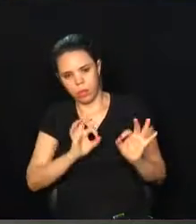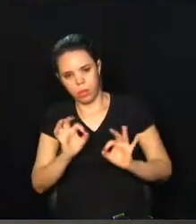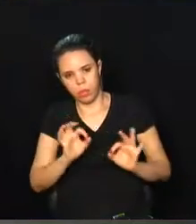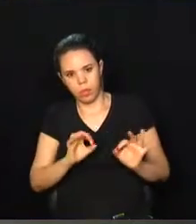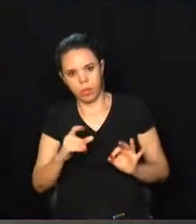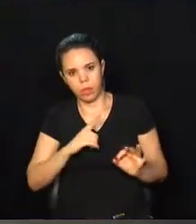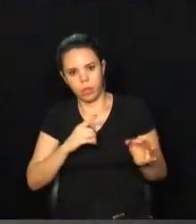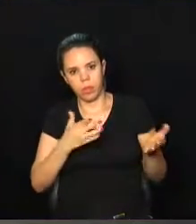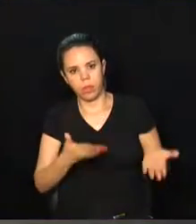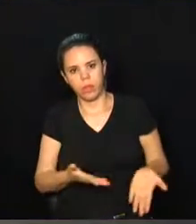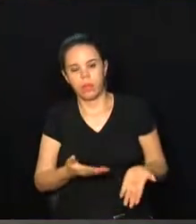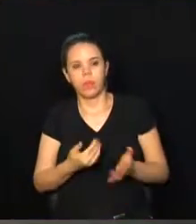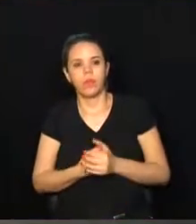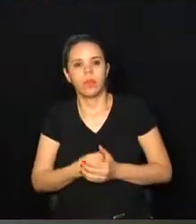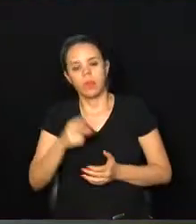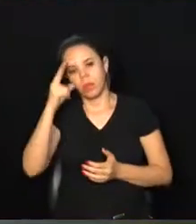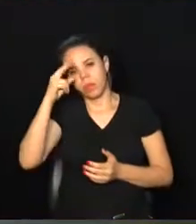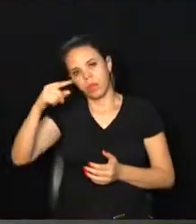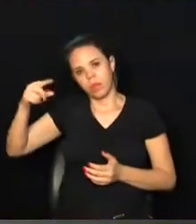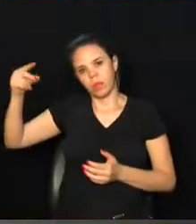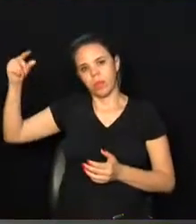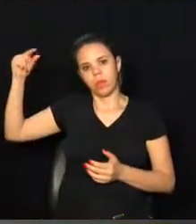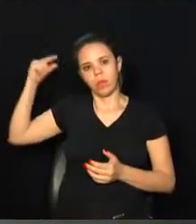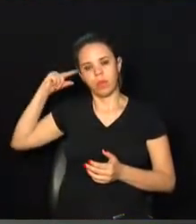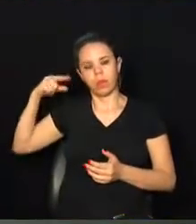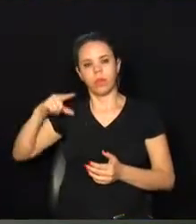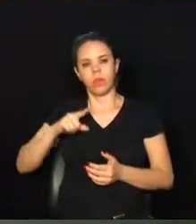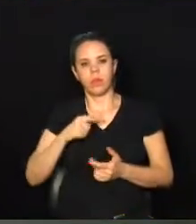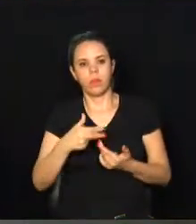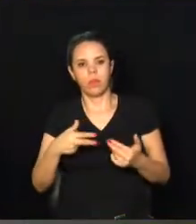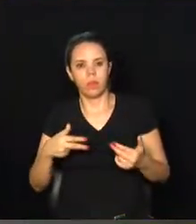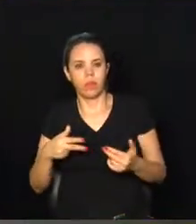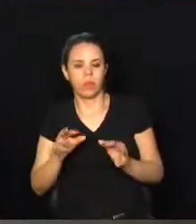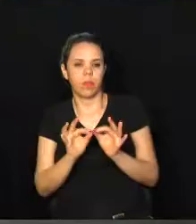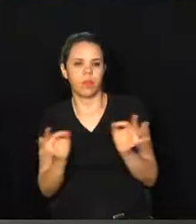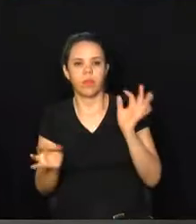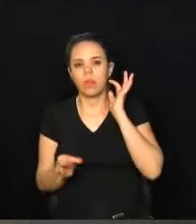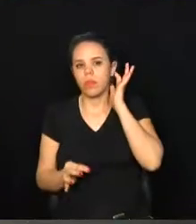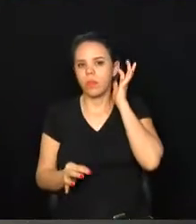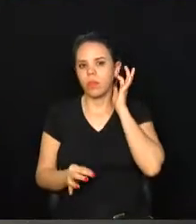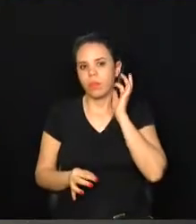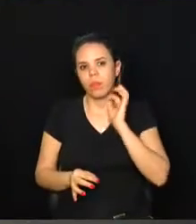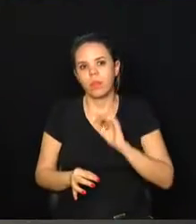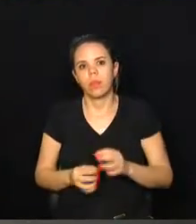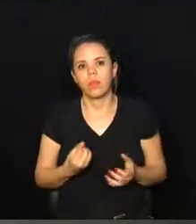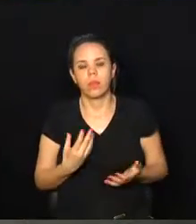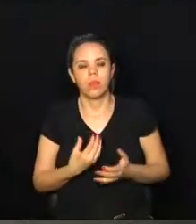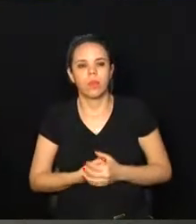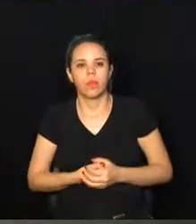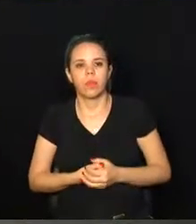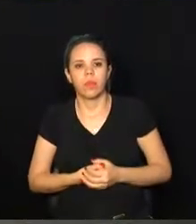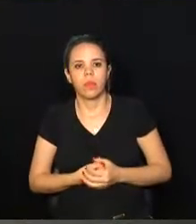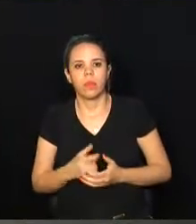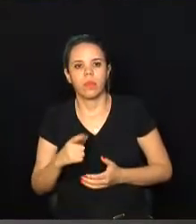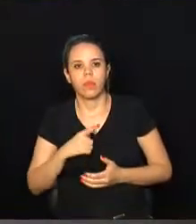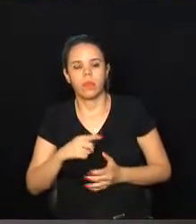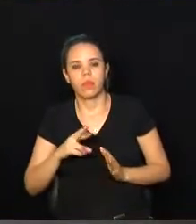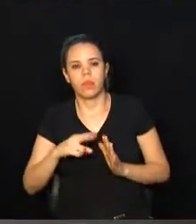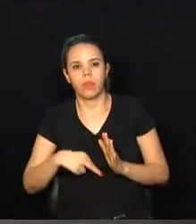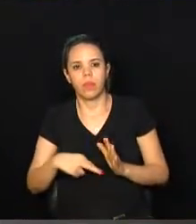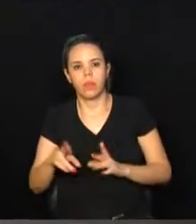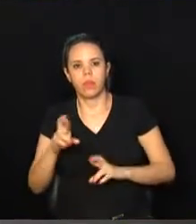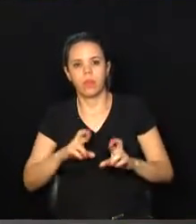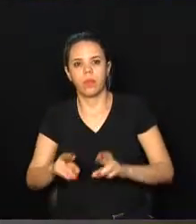ter isso. Eu lembro que, antigamente, a gente tinha uma coisa muito simples, que funcionava muito bem. A gente tinha um roteiro de